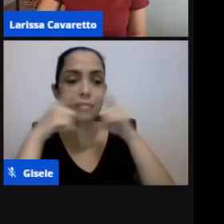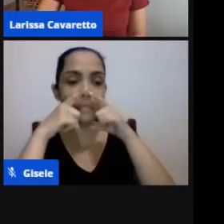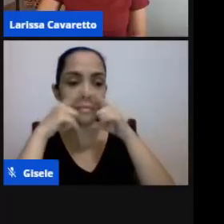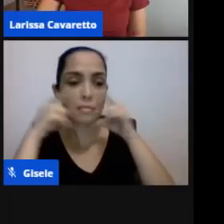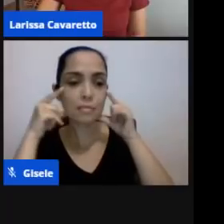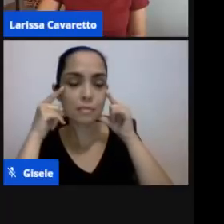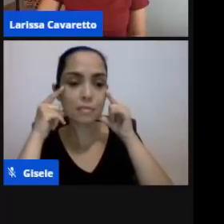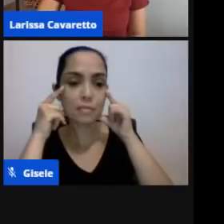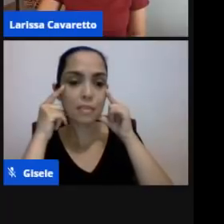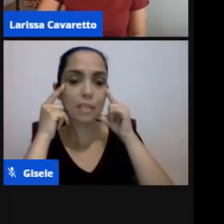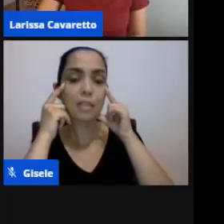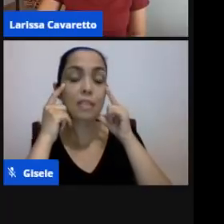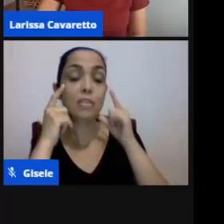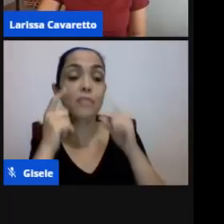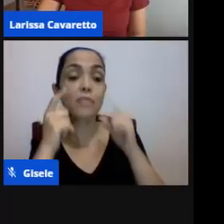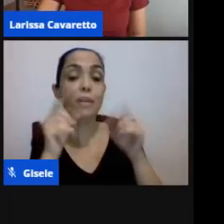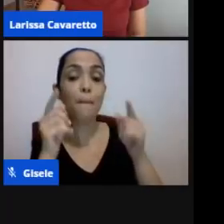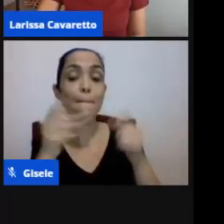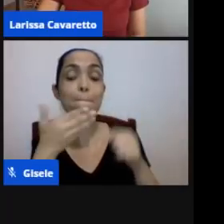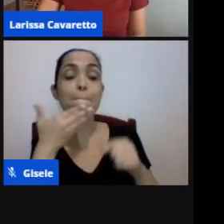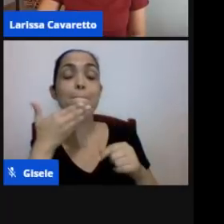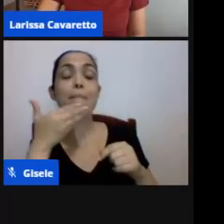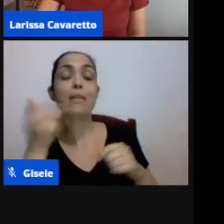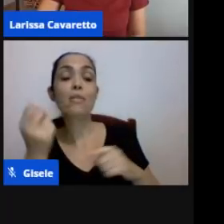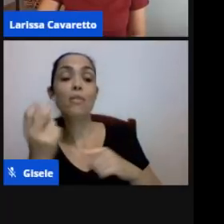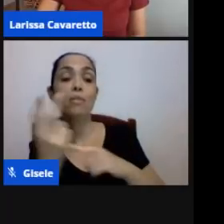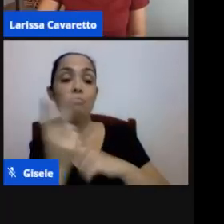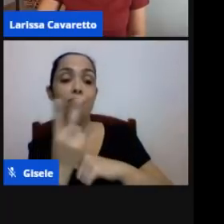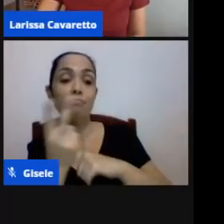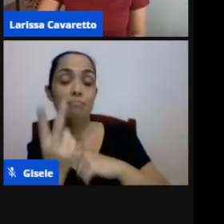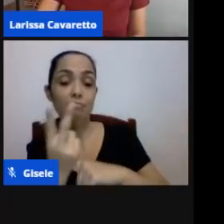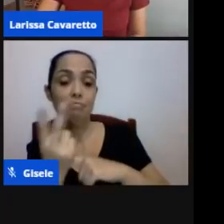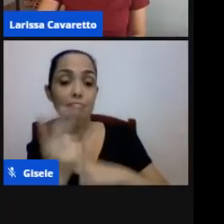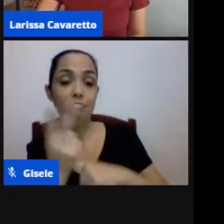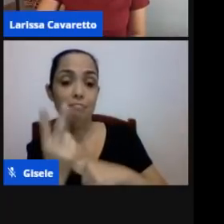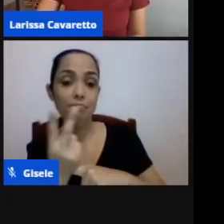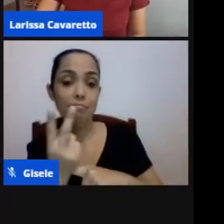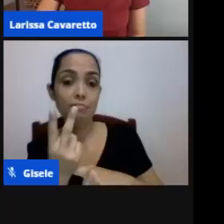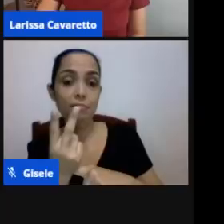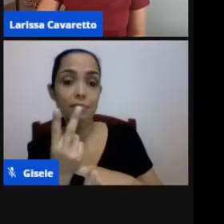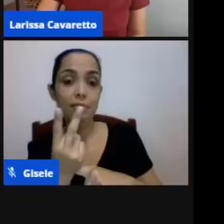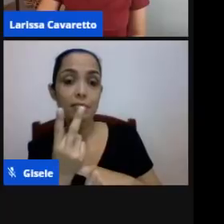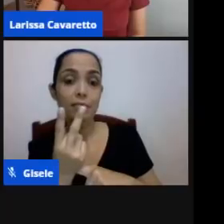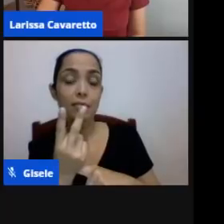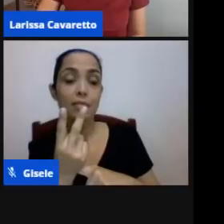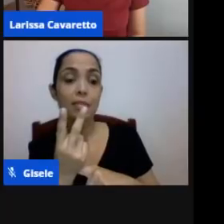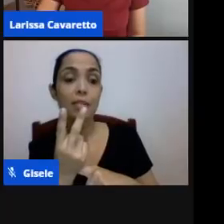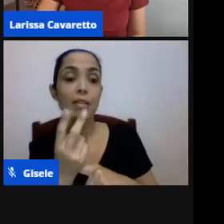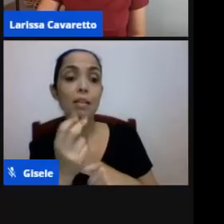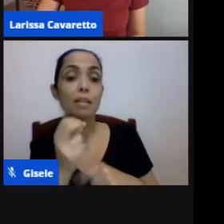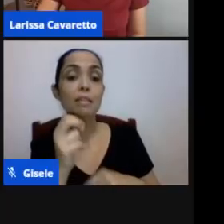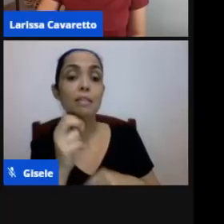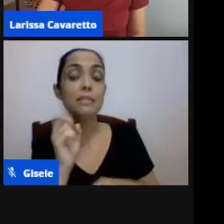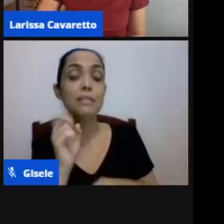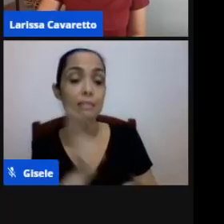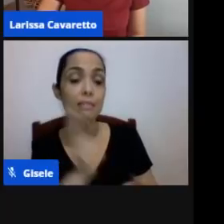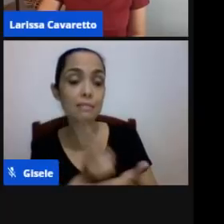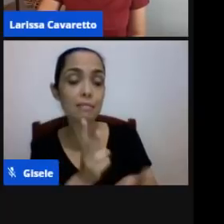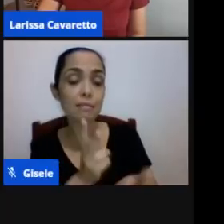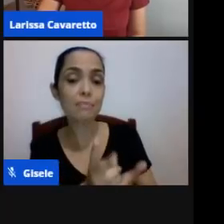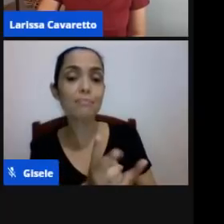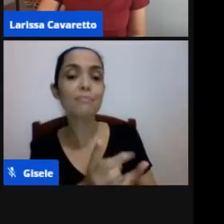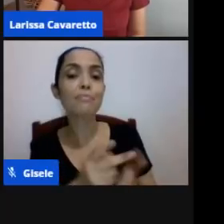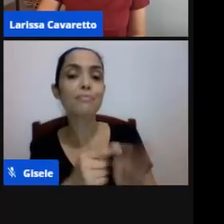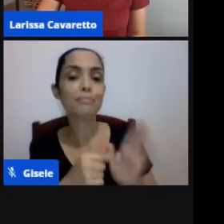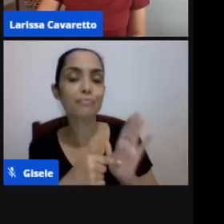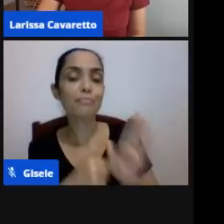reduz bastante a quantidade de partículas que são liberadas. De qualquer forma, sempre é liberada uma